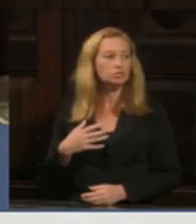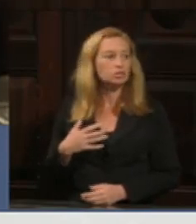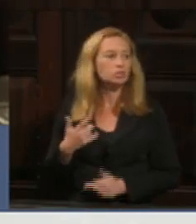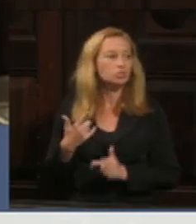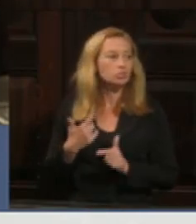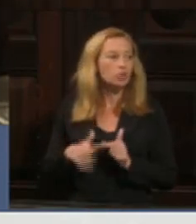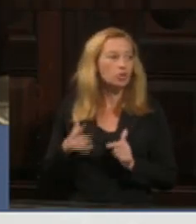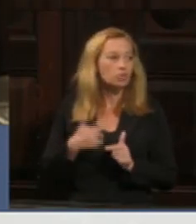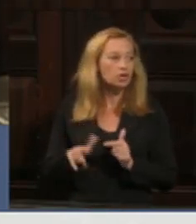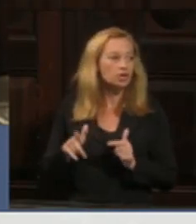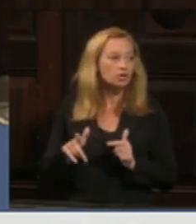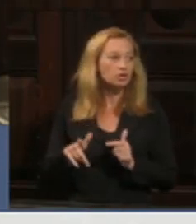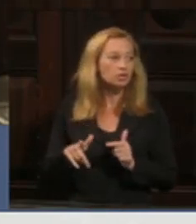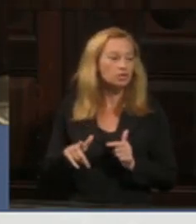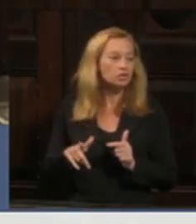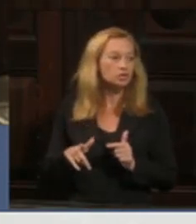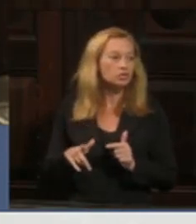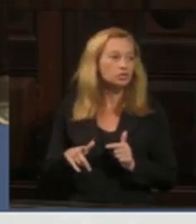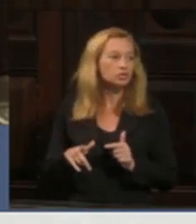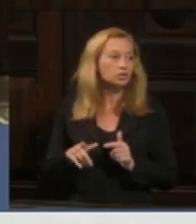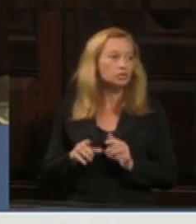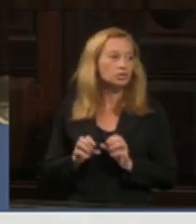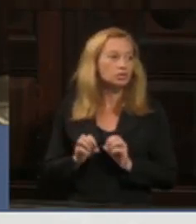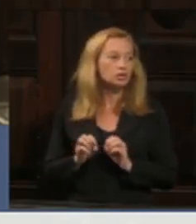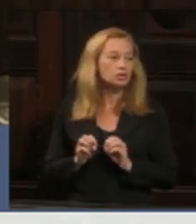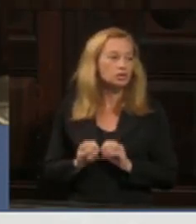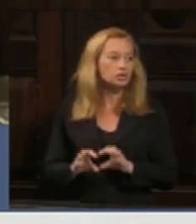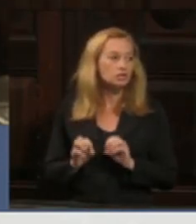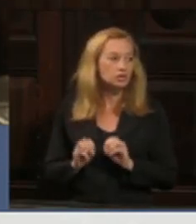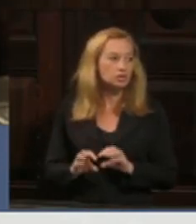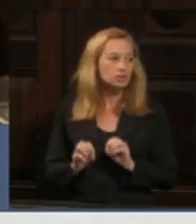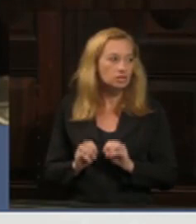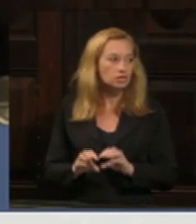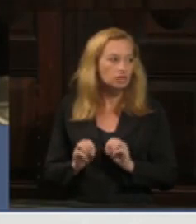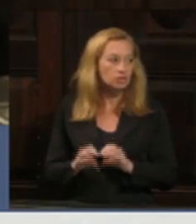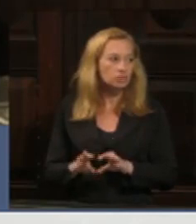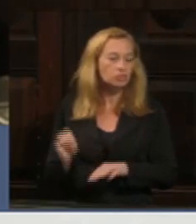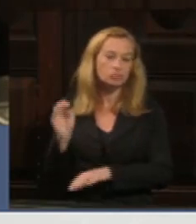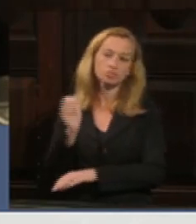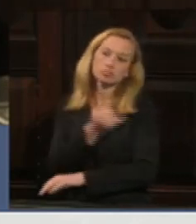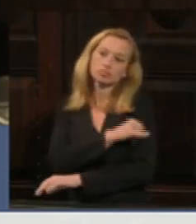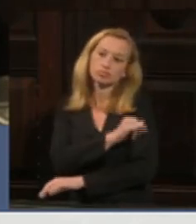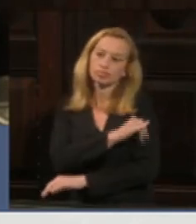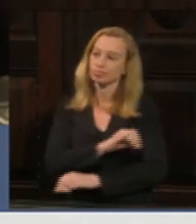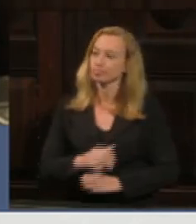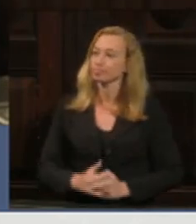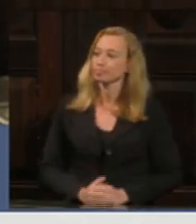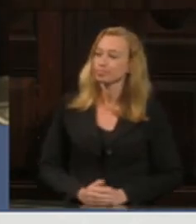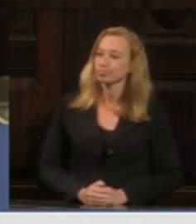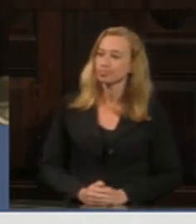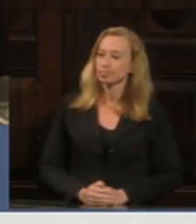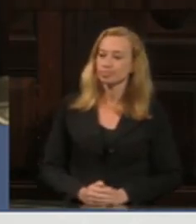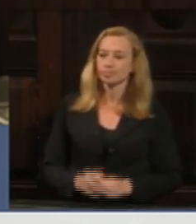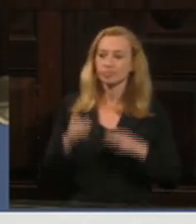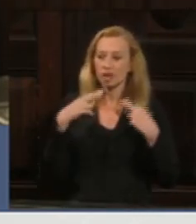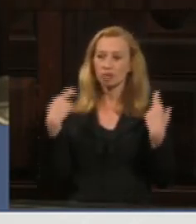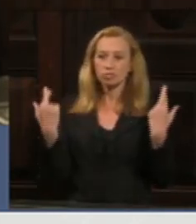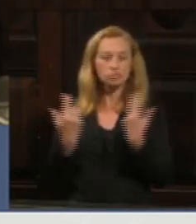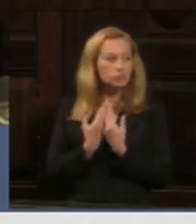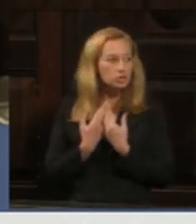na rede estadual de educação do Rio de Janeiro. A audiência contou com